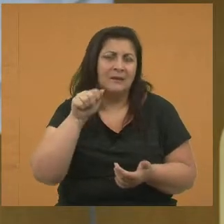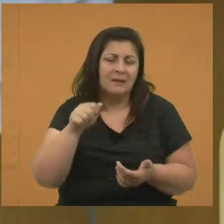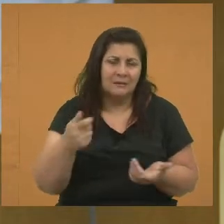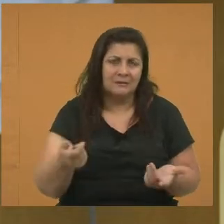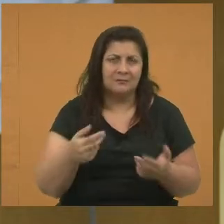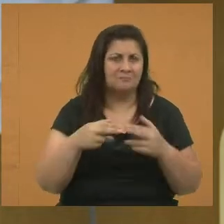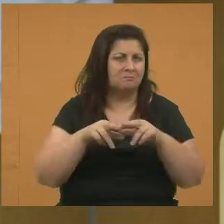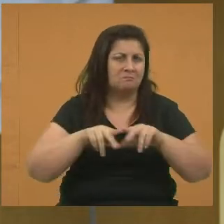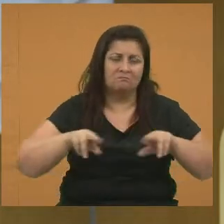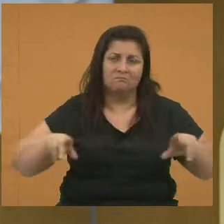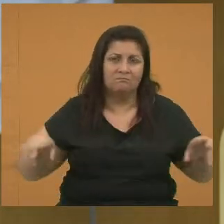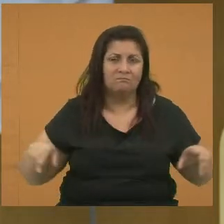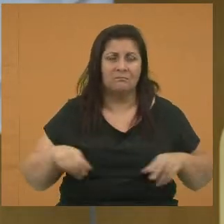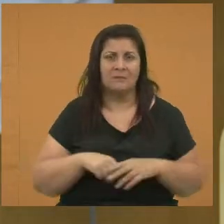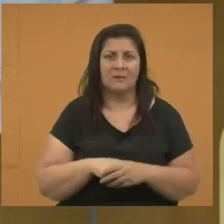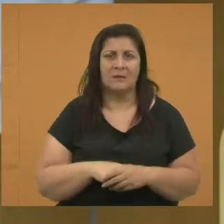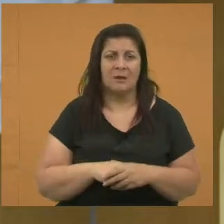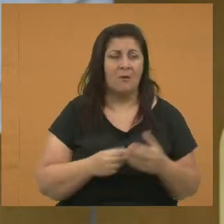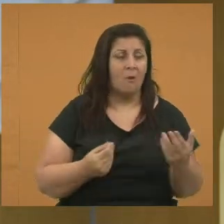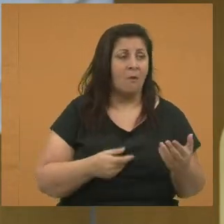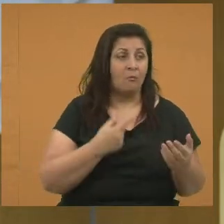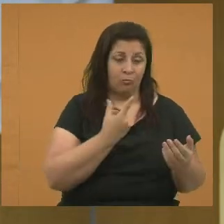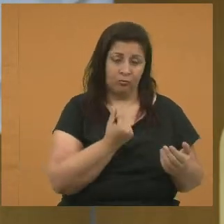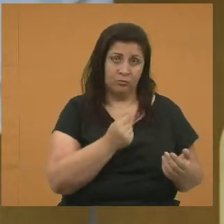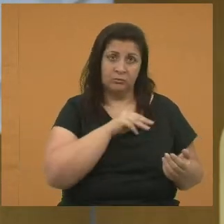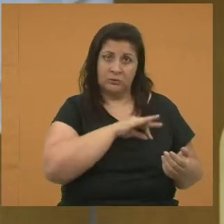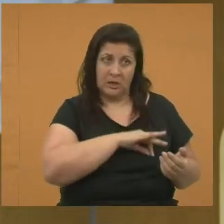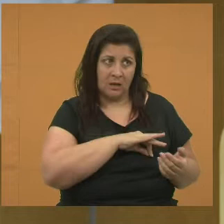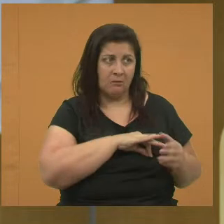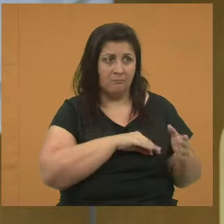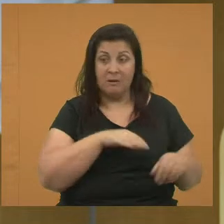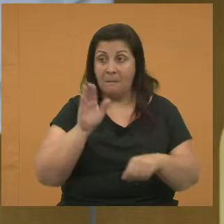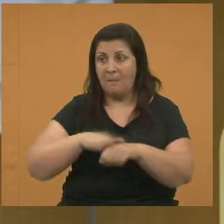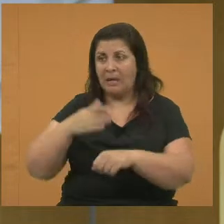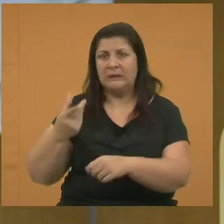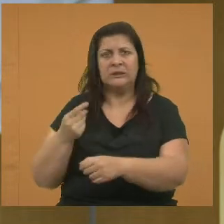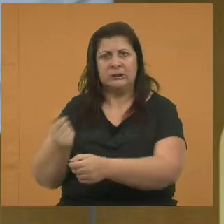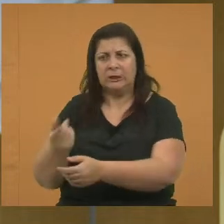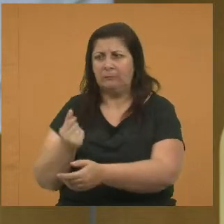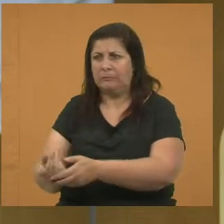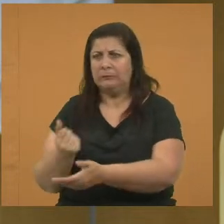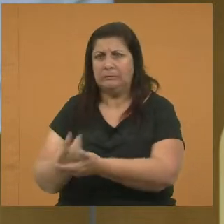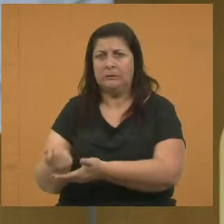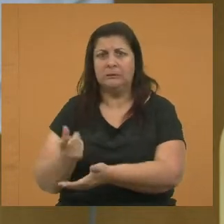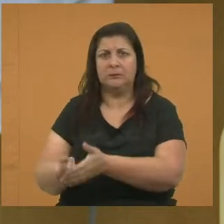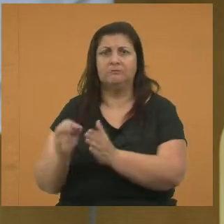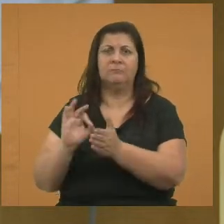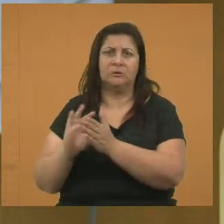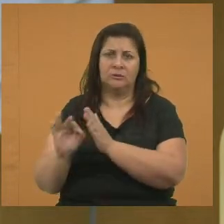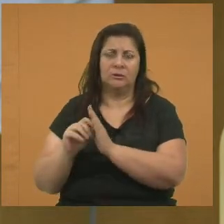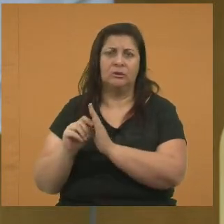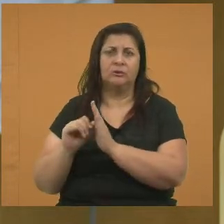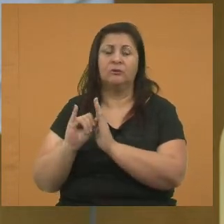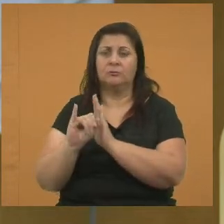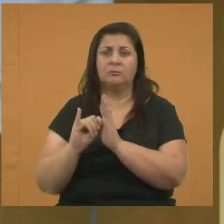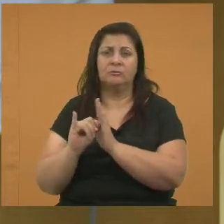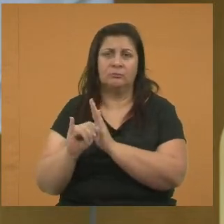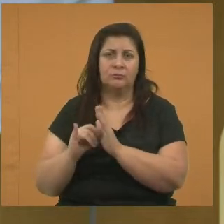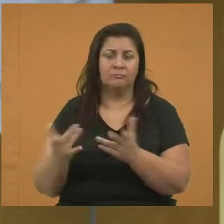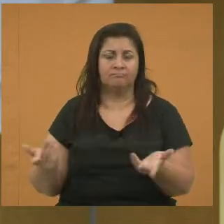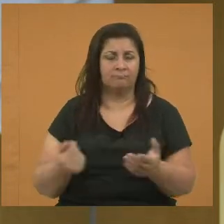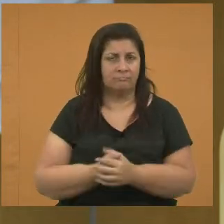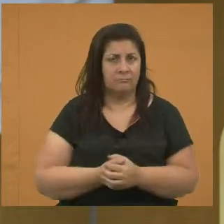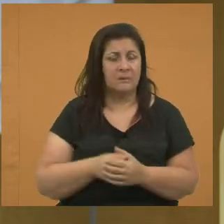encargos acabam sendo quase que a mesma coisa do que você paga para o salário para ele. Então, é difícil essa jornada